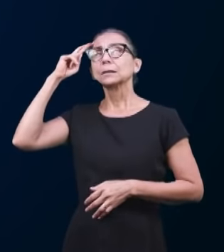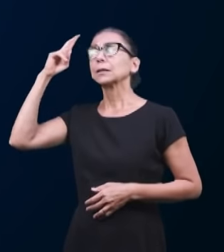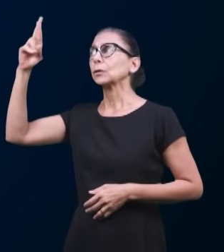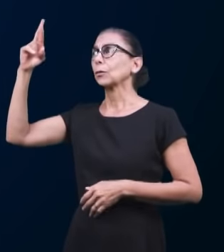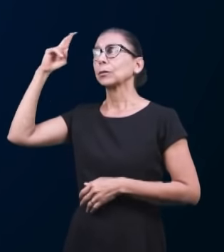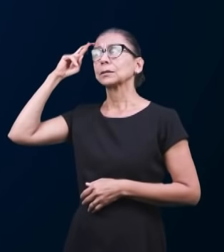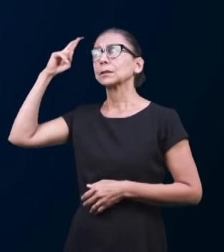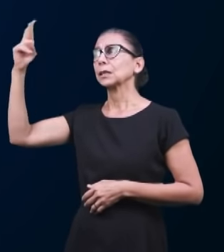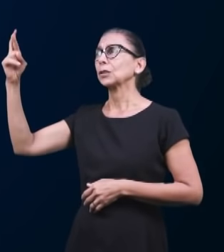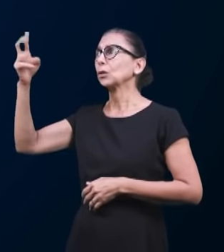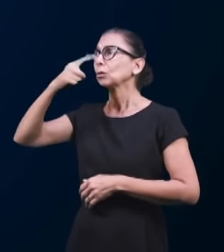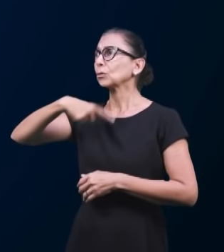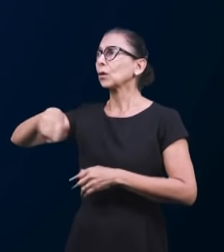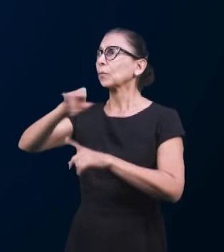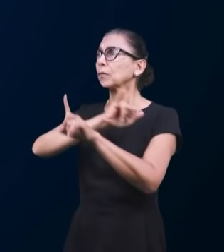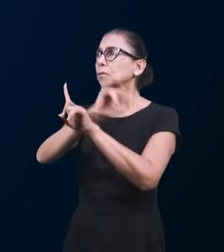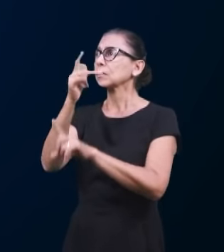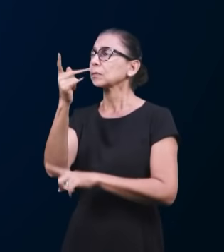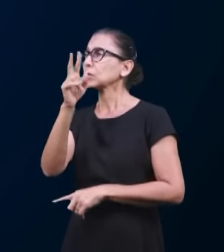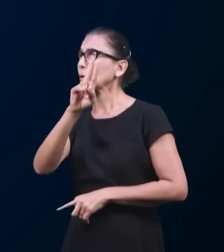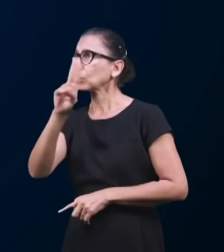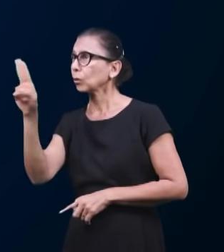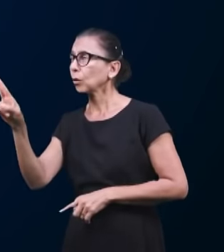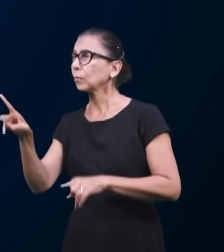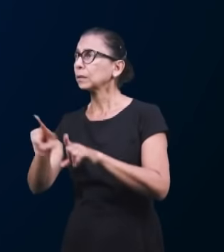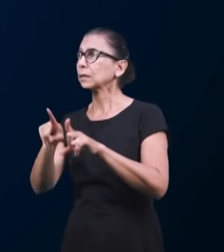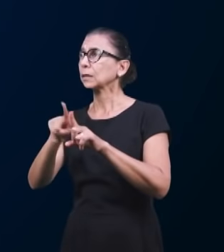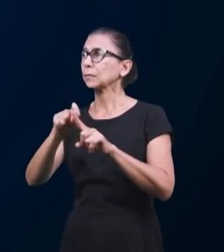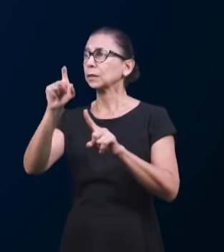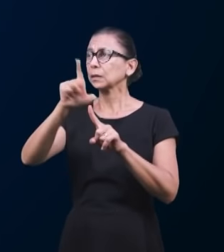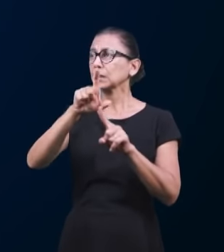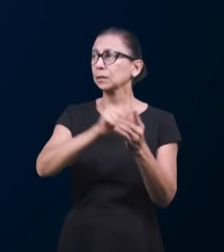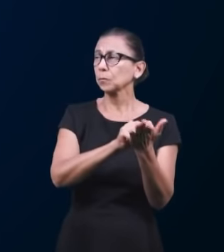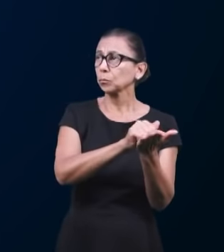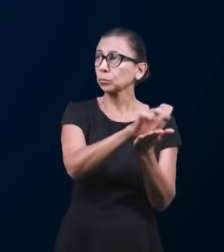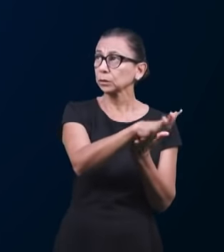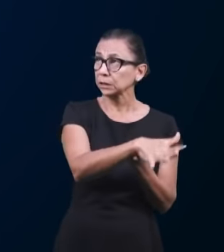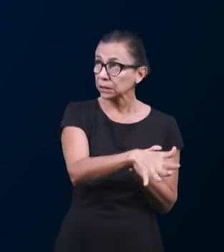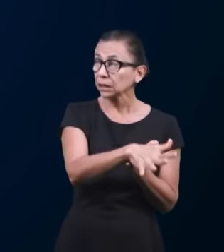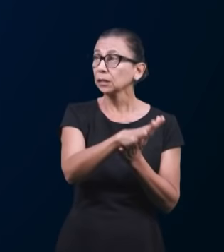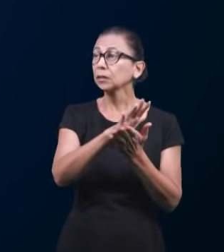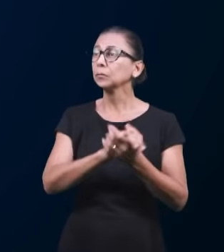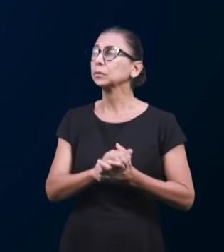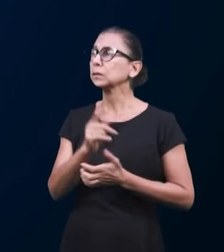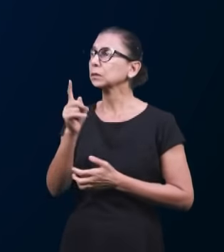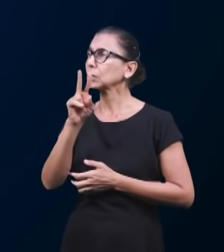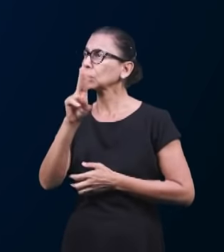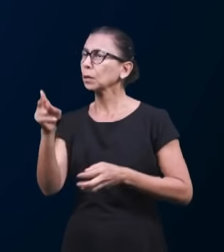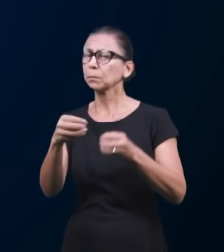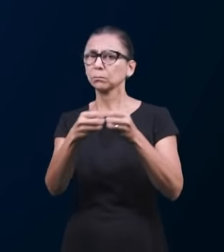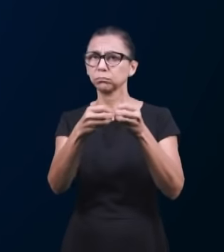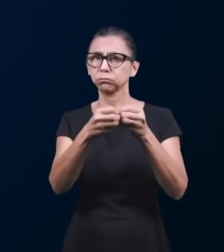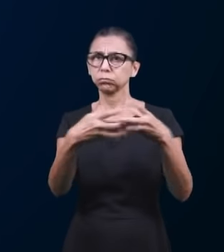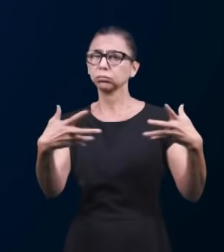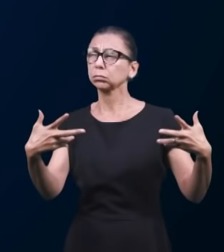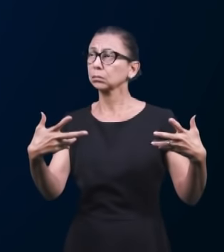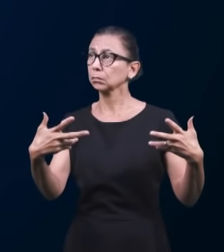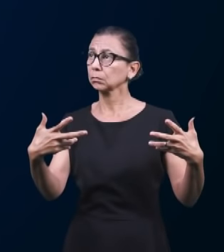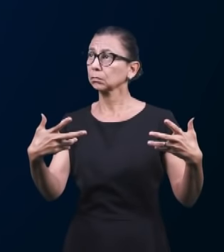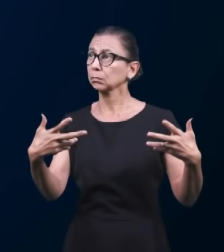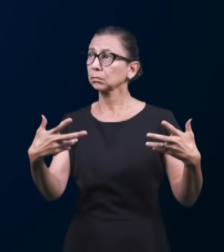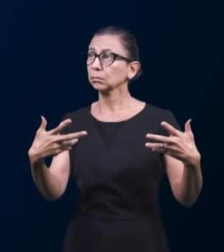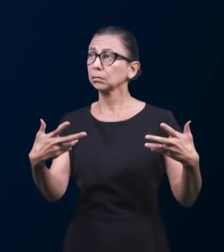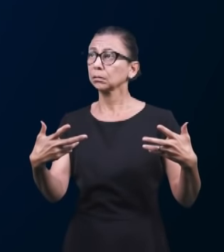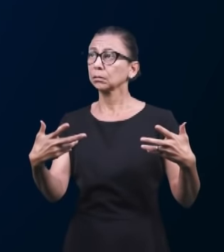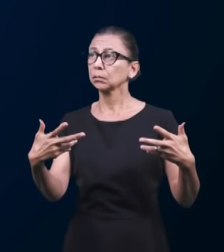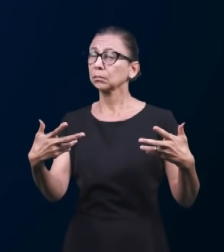profetizamos nós em Teu nome? E em Teu nome não expulsamos demônios? E em Teu nome não fizemos muitas maravilhas?